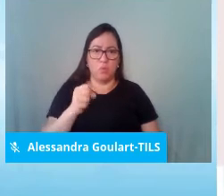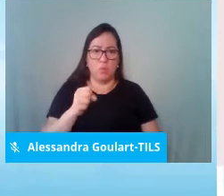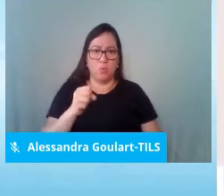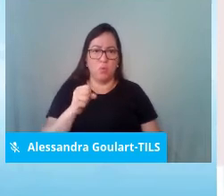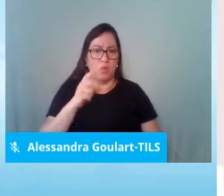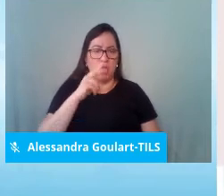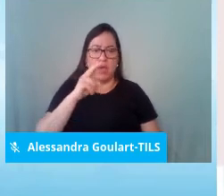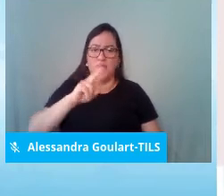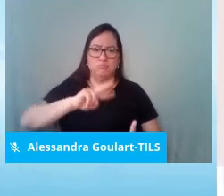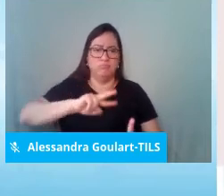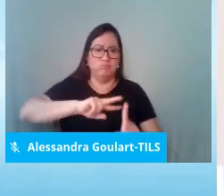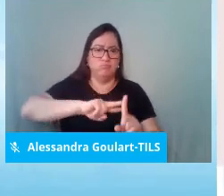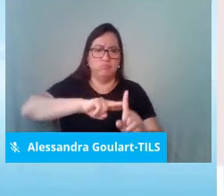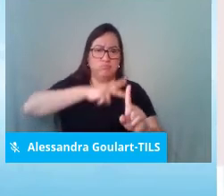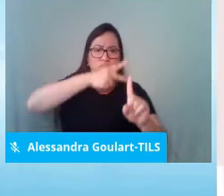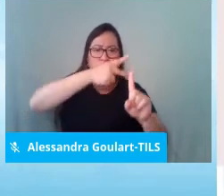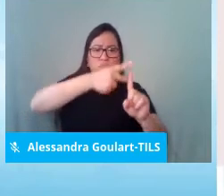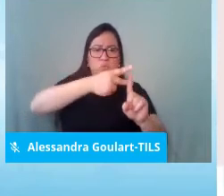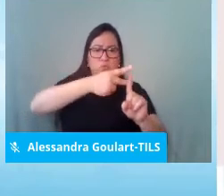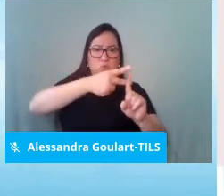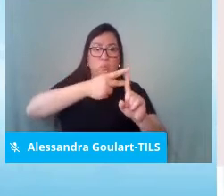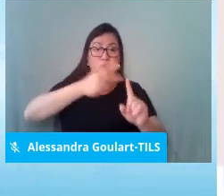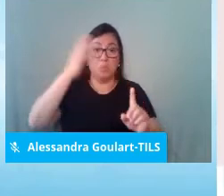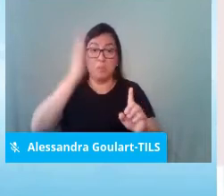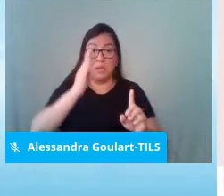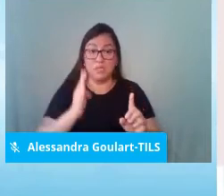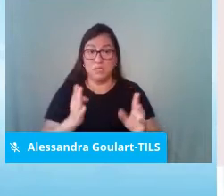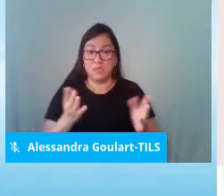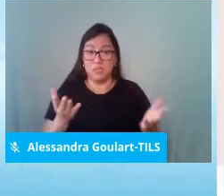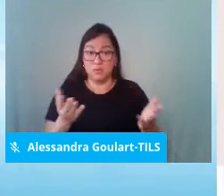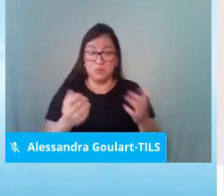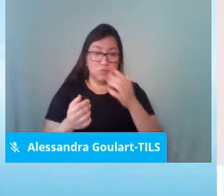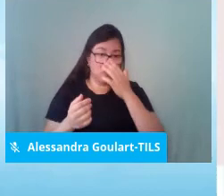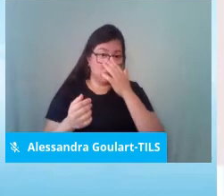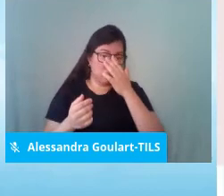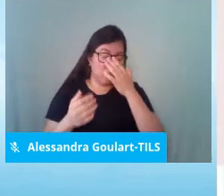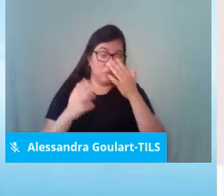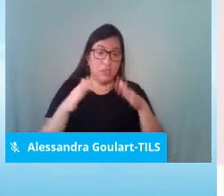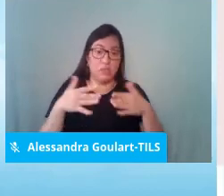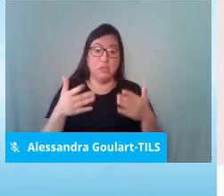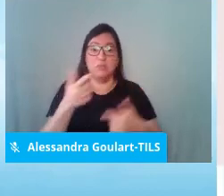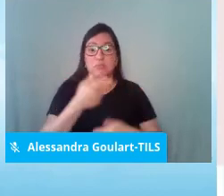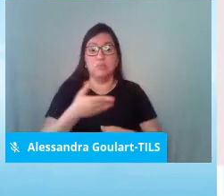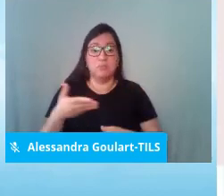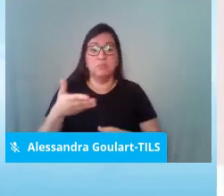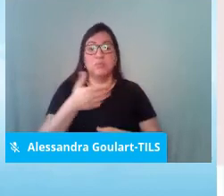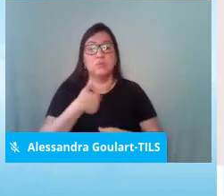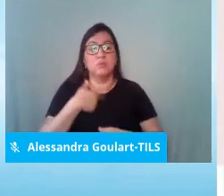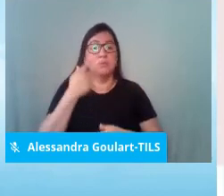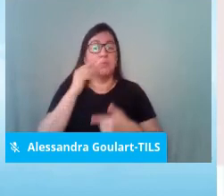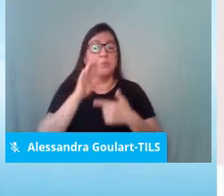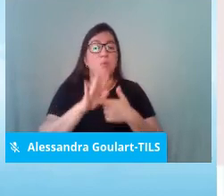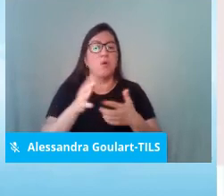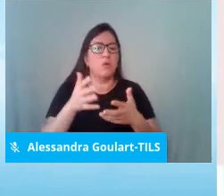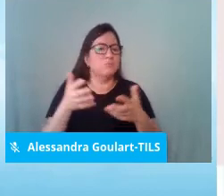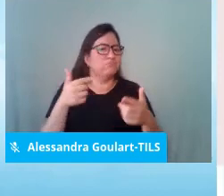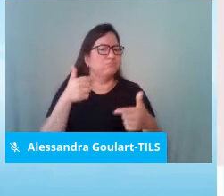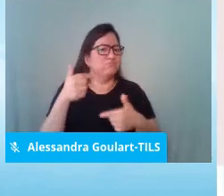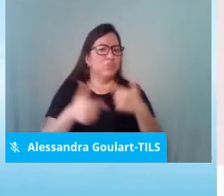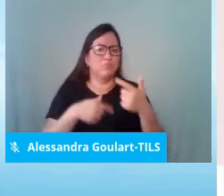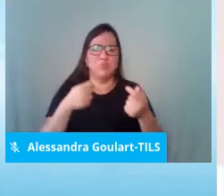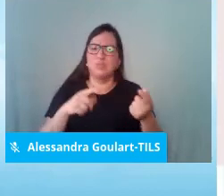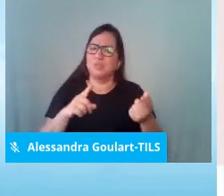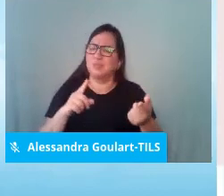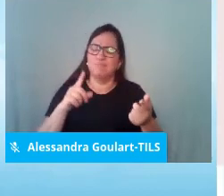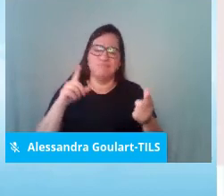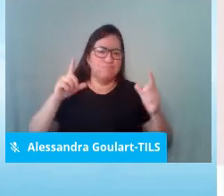taxa nacional. Então, aí demonstra que nós temos um grande trabalho pela frente para reverter essas